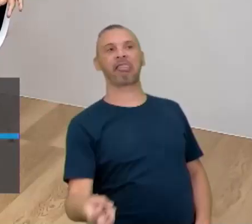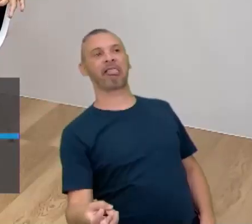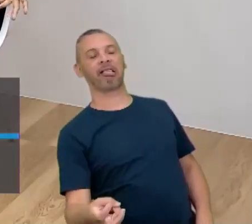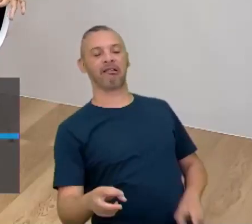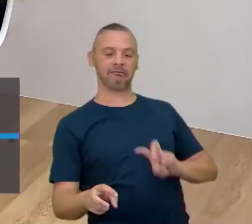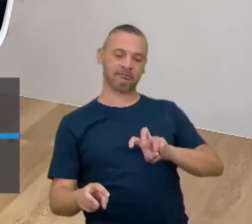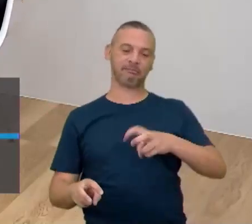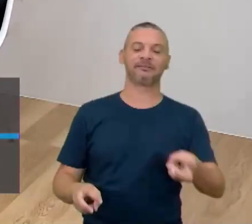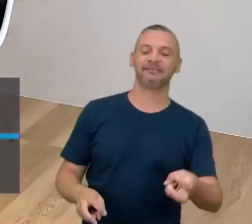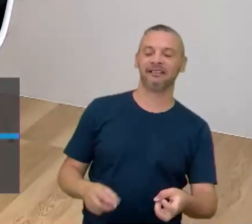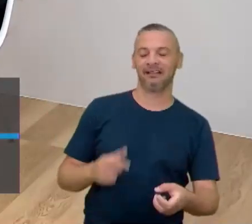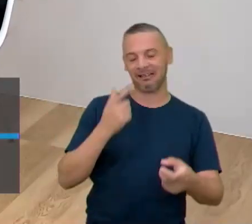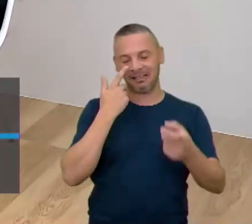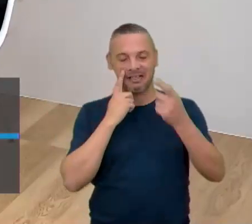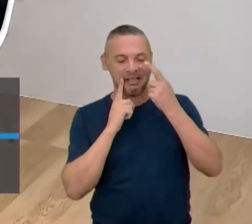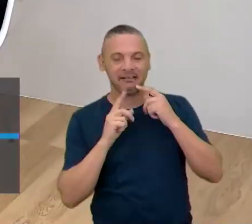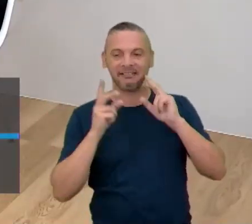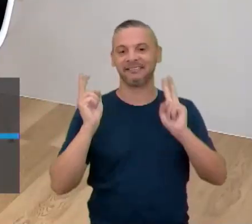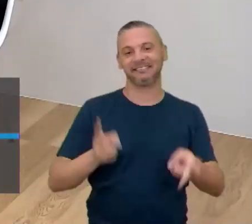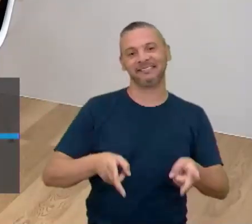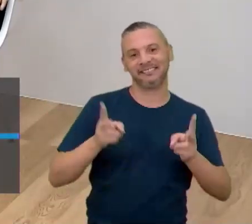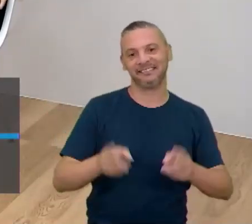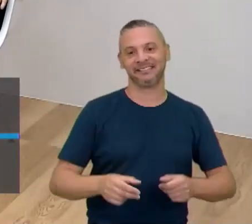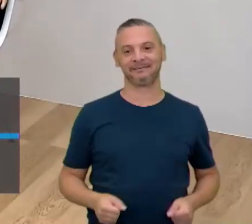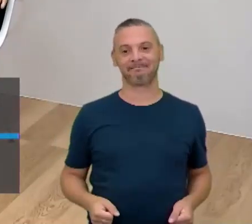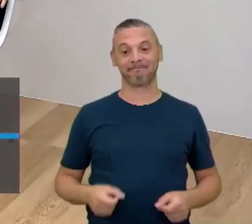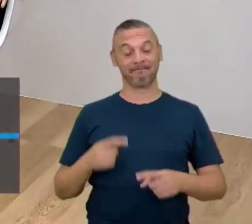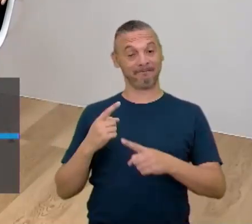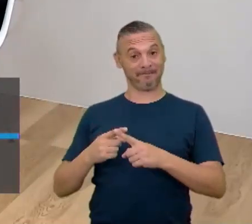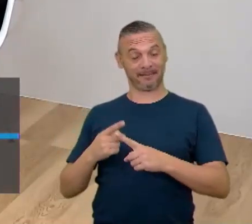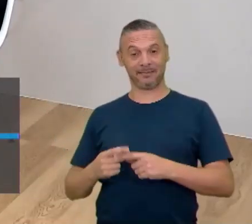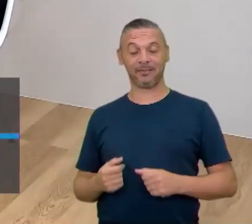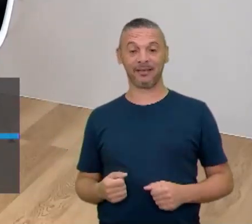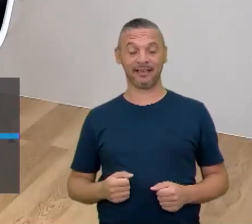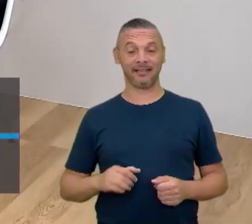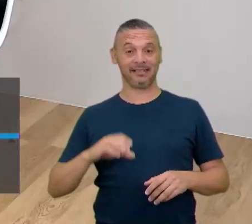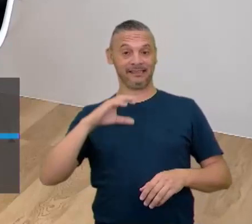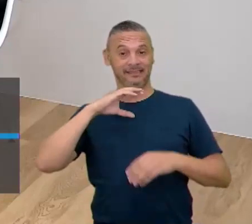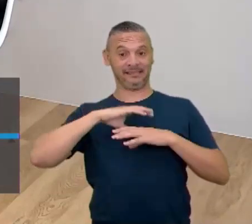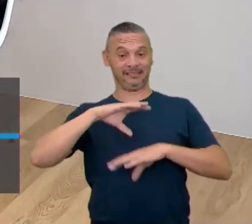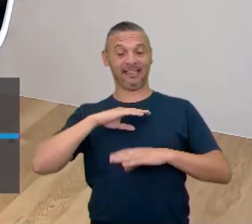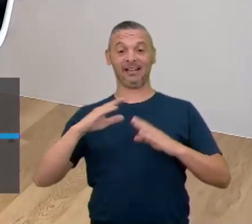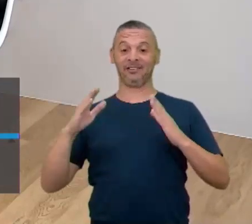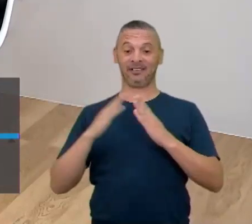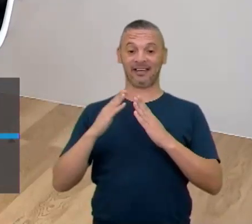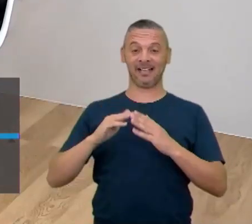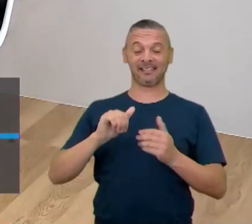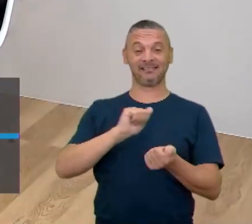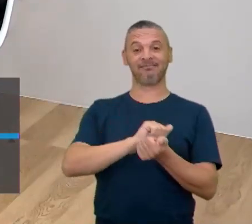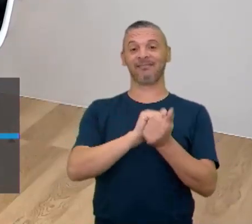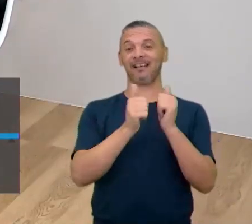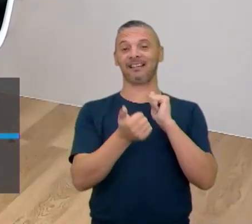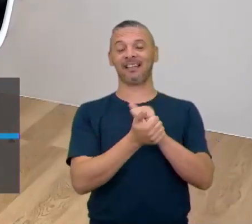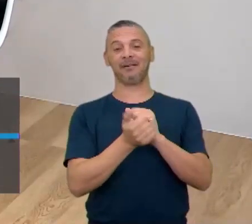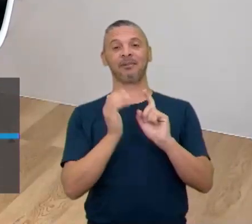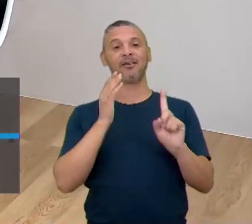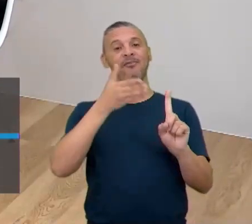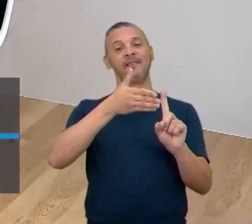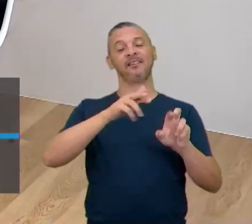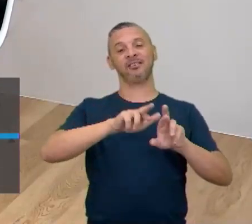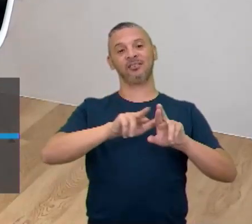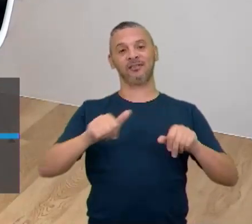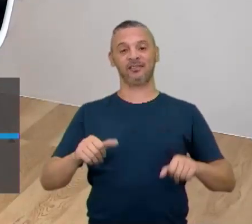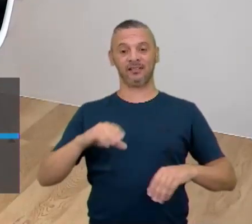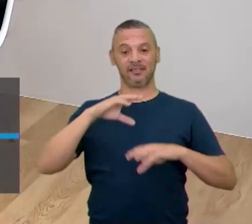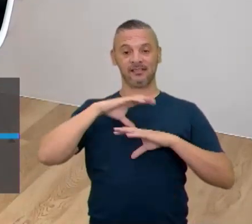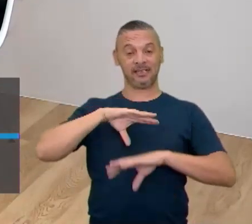pelo chorão Isso. do Charlie Não. Brown. Até porque, dependendo da cidade que a gente mora, a gente adapta essas referências, né? Porque a minha